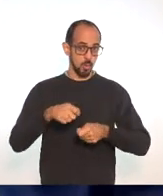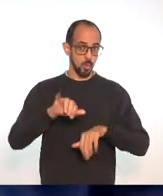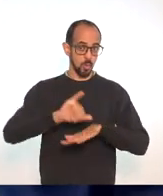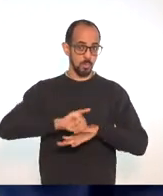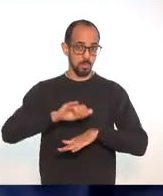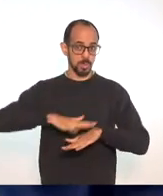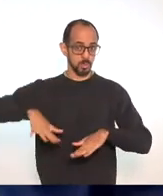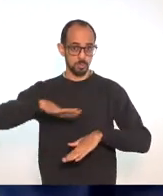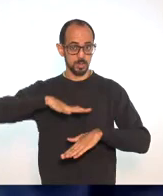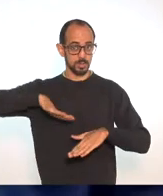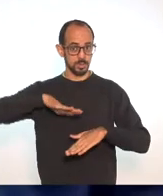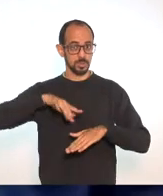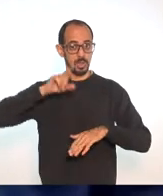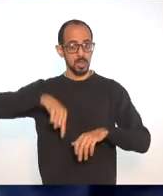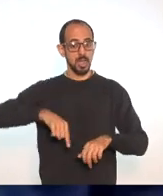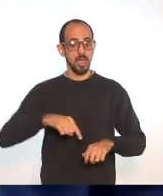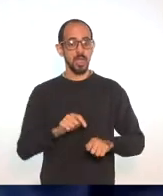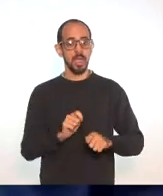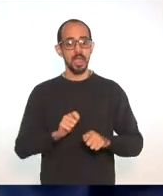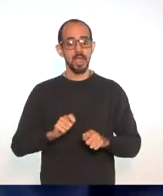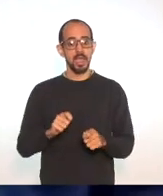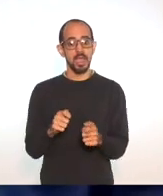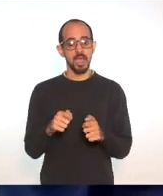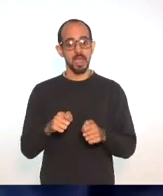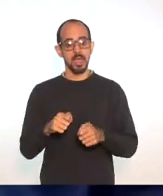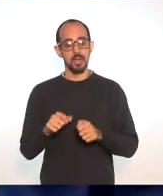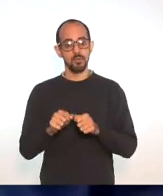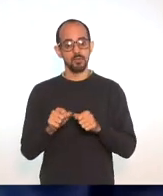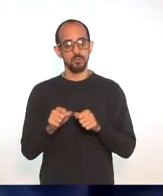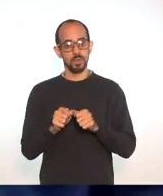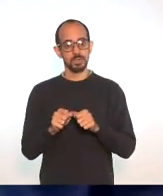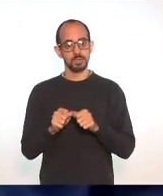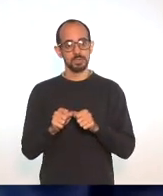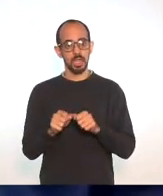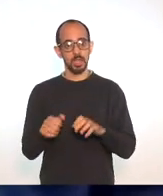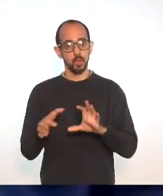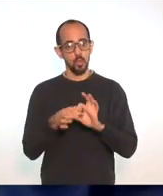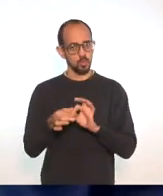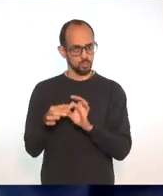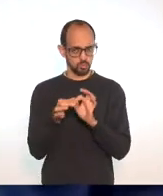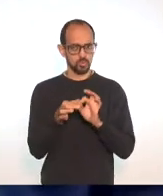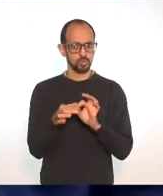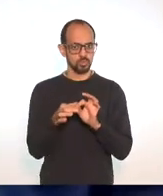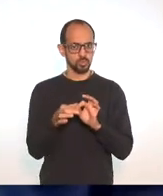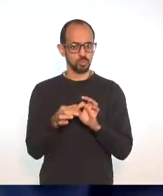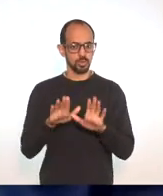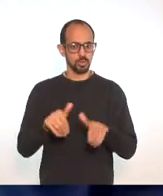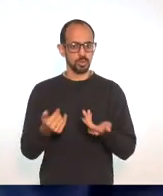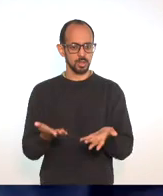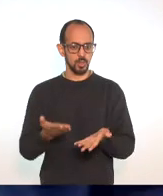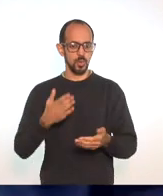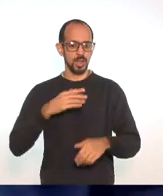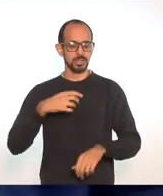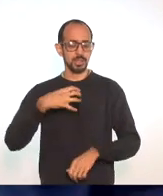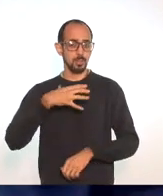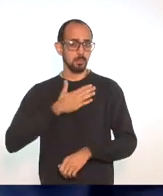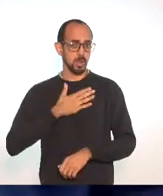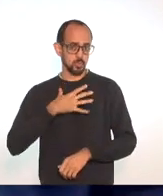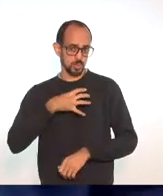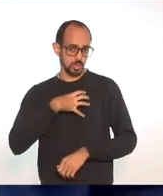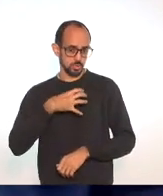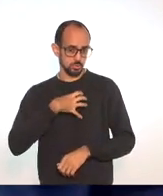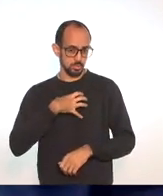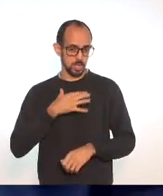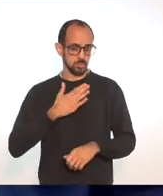tomar para si competências municipais geri-las de maneira Metropolitana então assim essas são as minhas impressões a gente